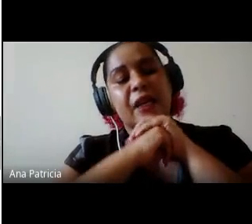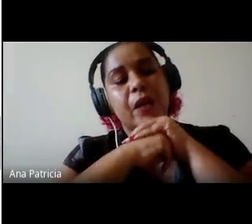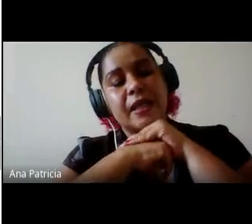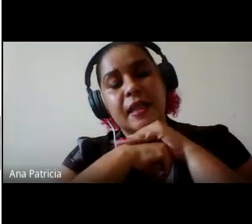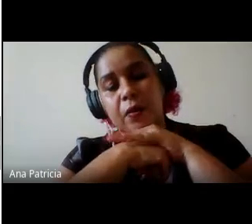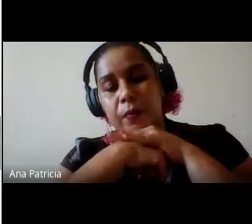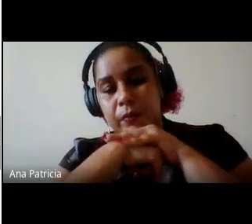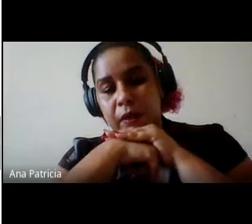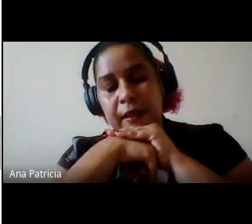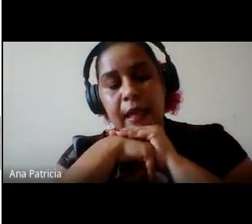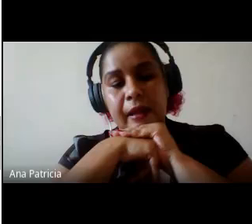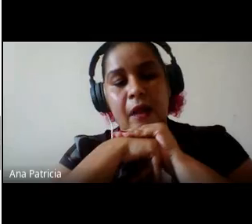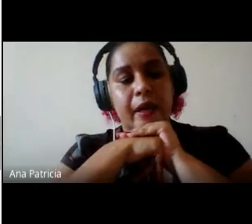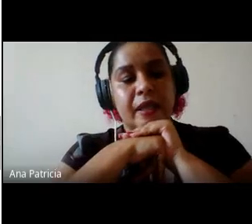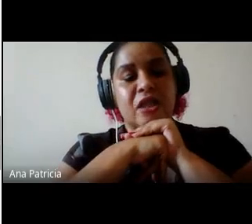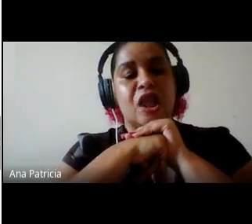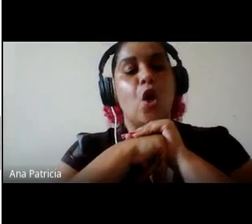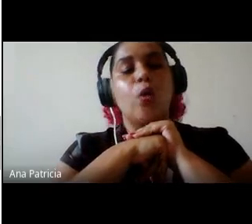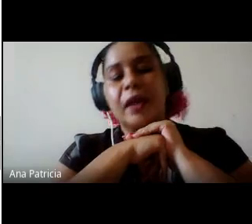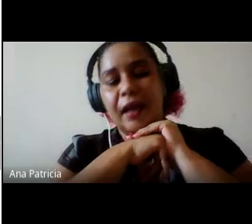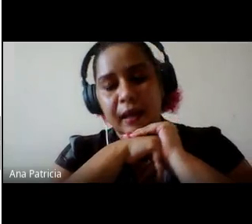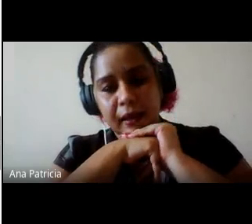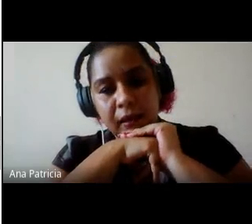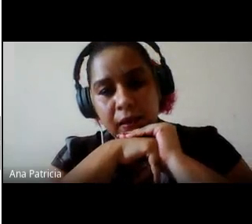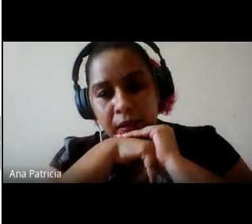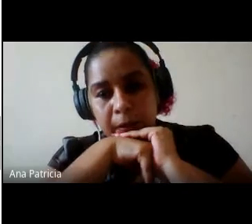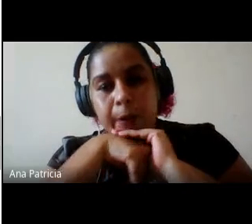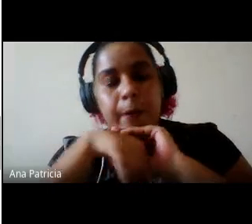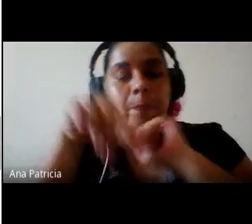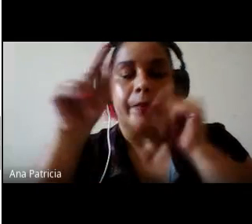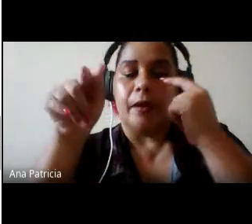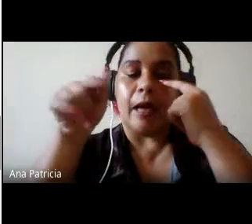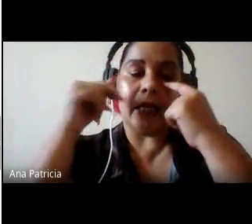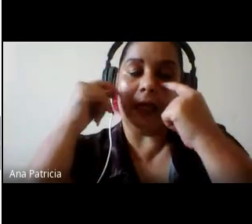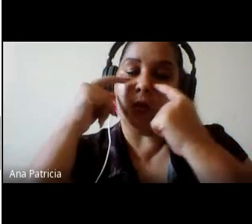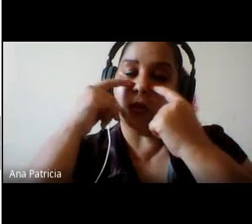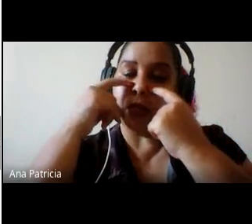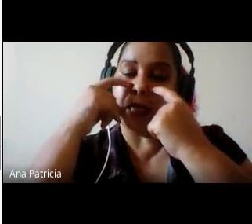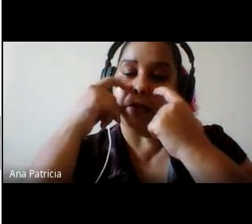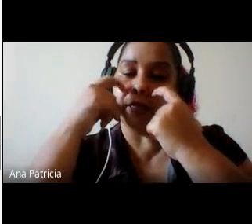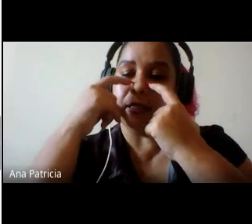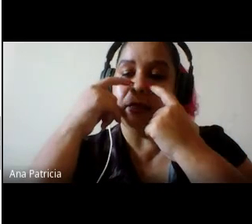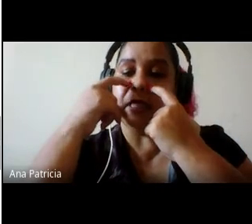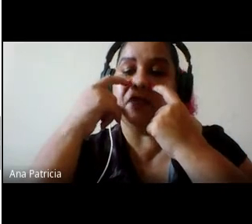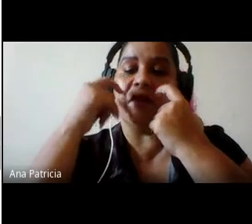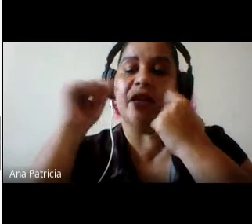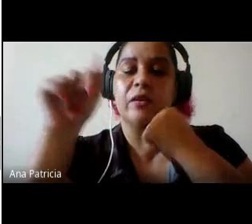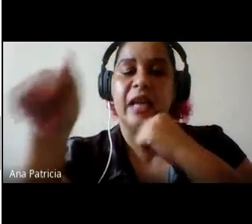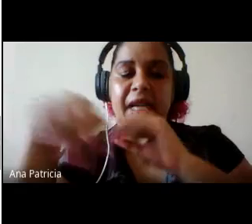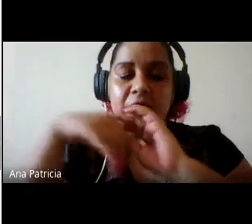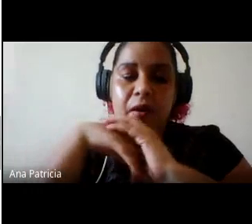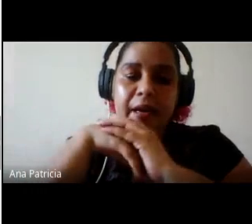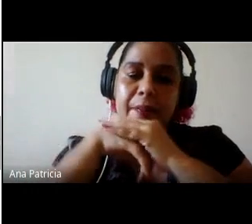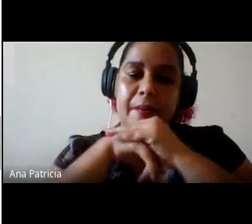da educação, se tem alguém que seja de outra área aqui no curso de Libras. Se tiver alguém de